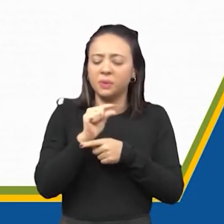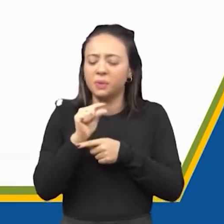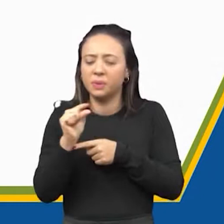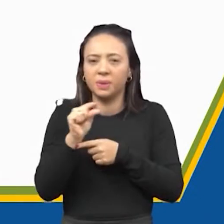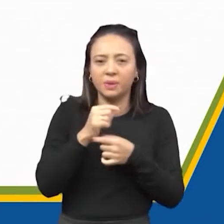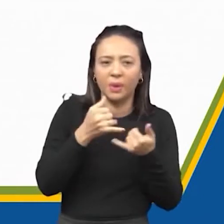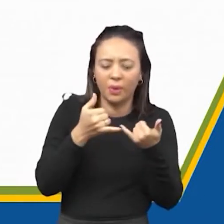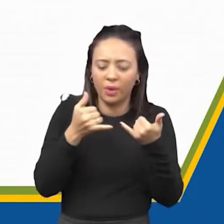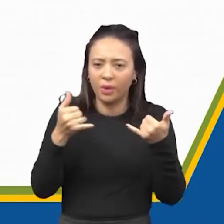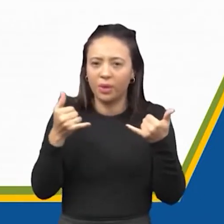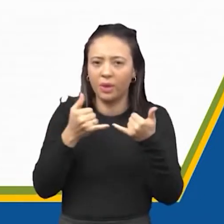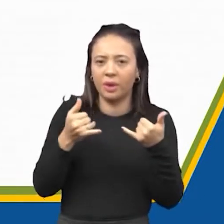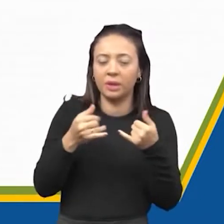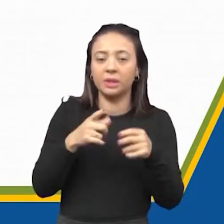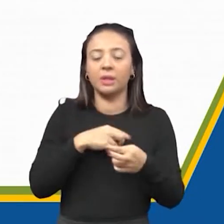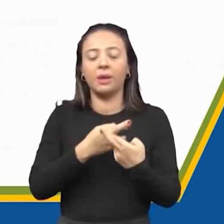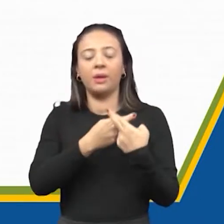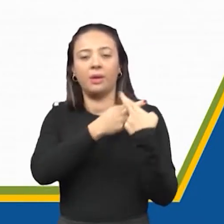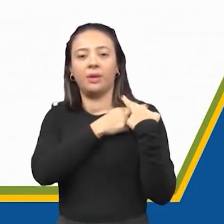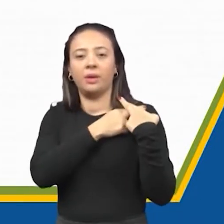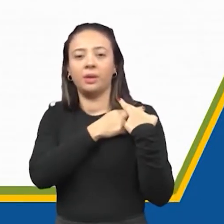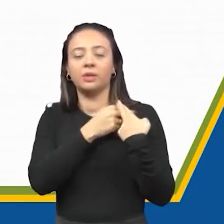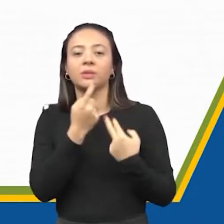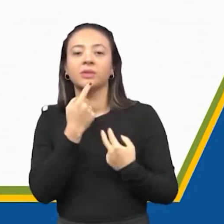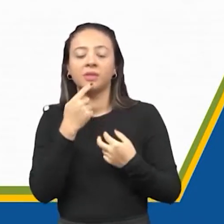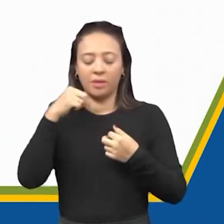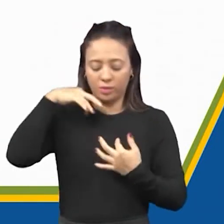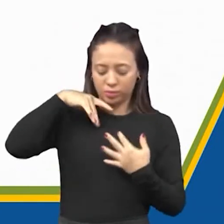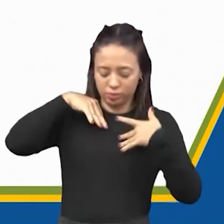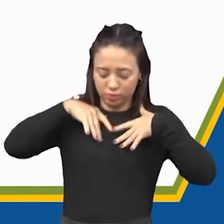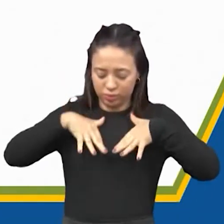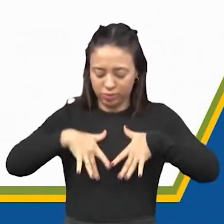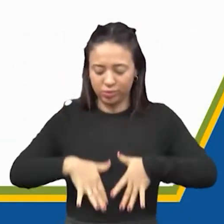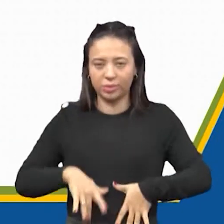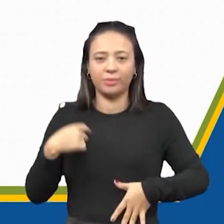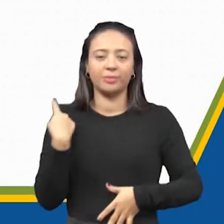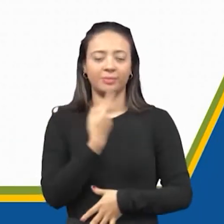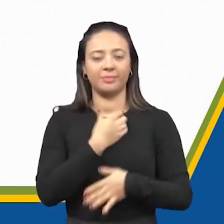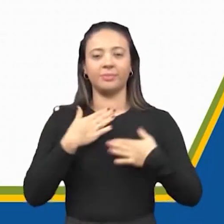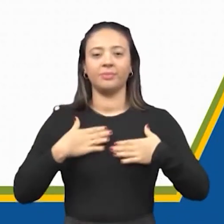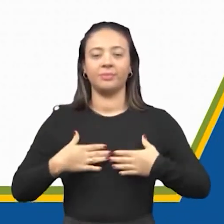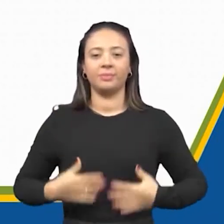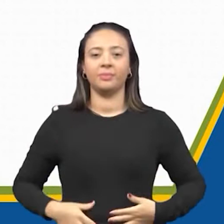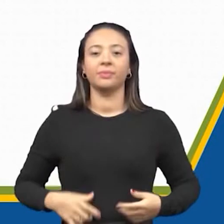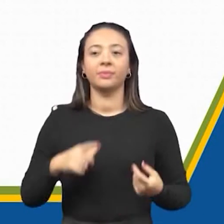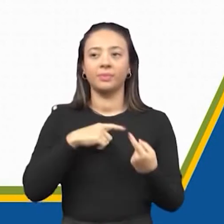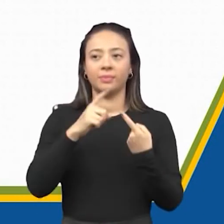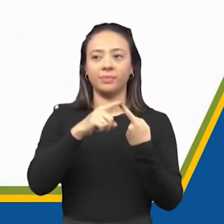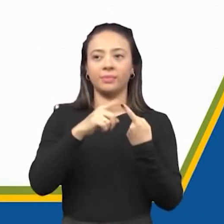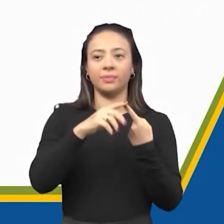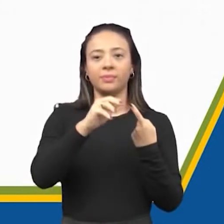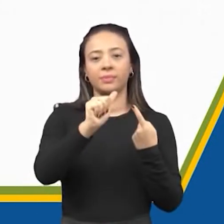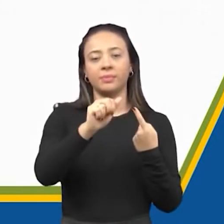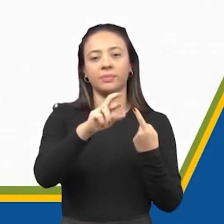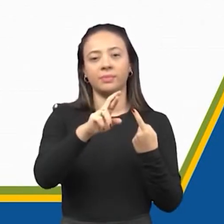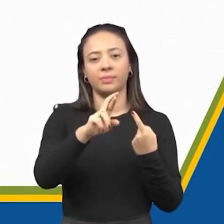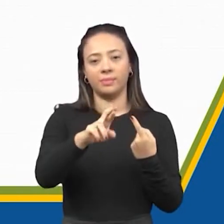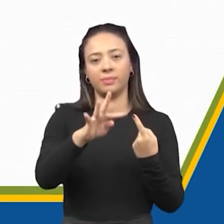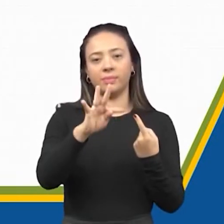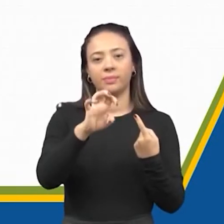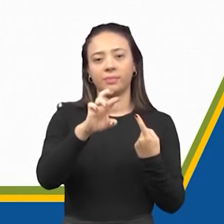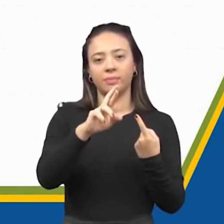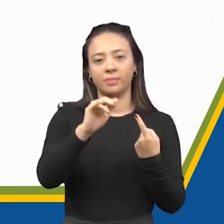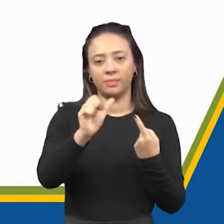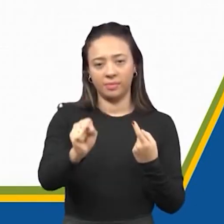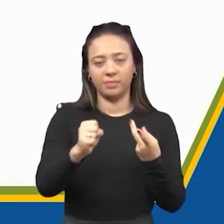pelo transporte do sangue no nosso corpo. Nós temos três tipos de vasos sanguíneos: as artérias, as veias